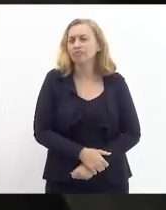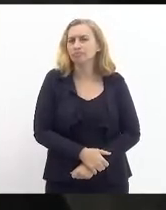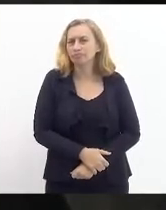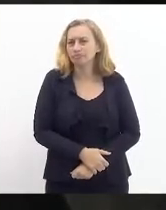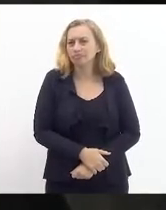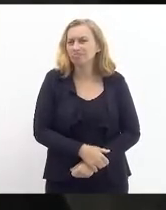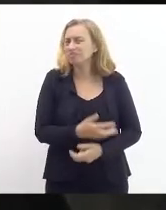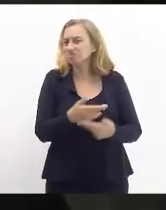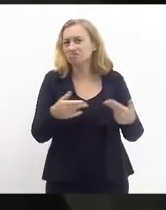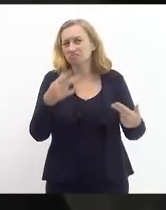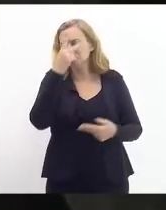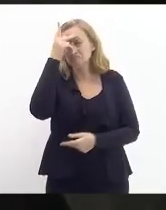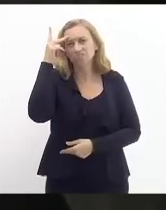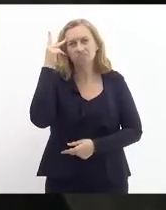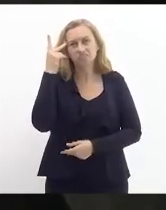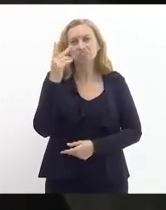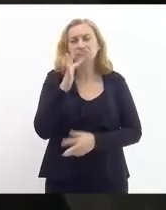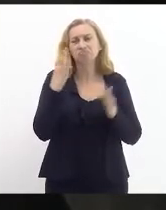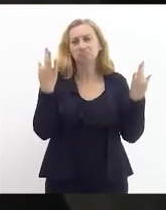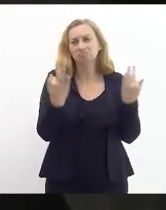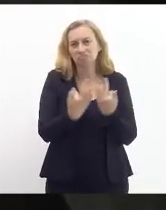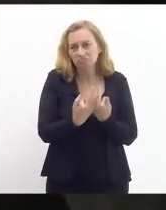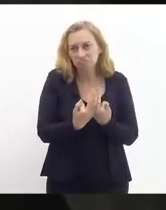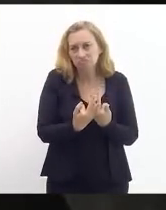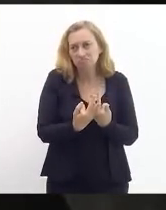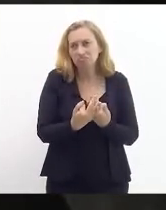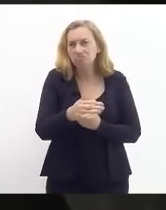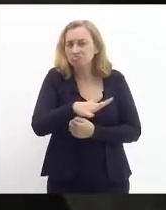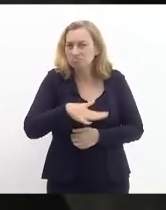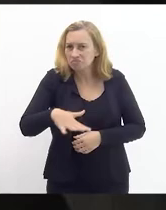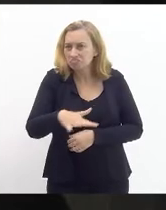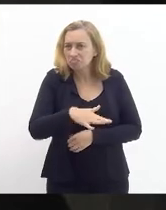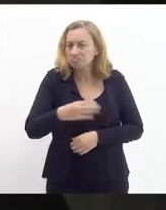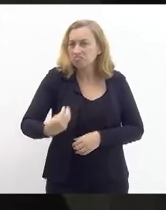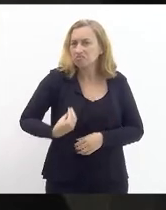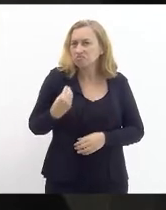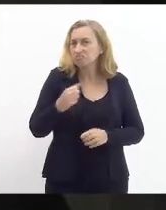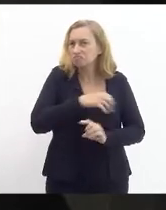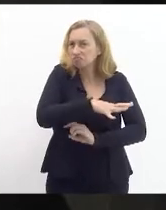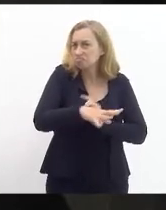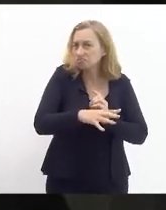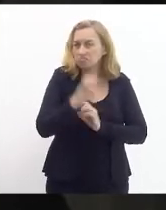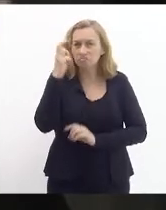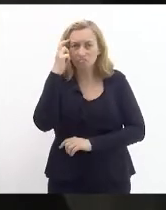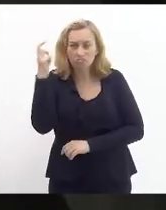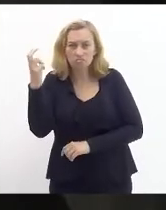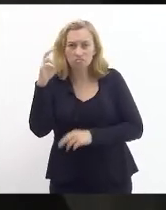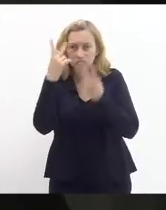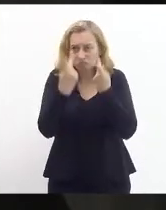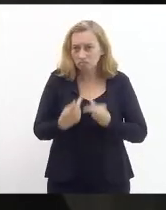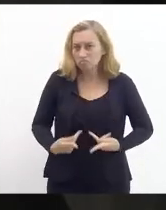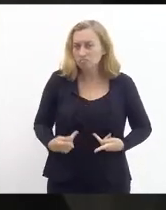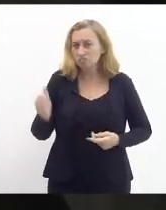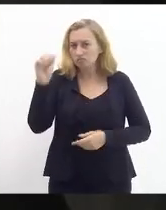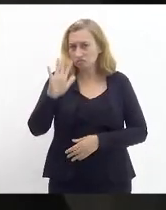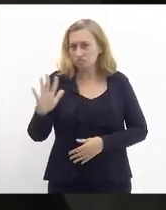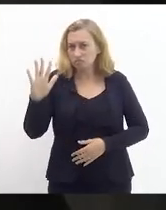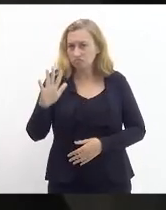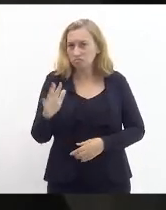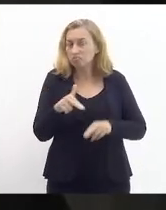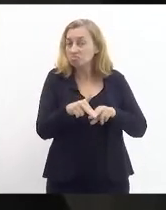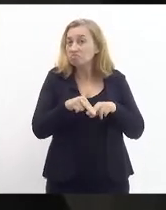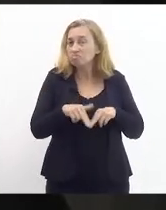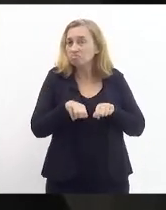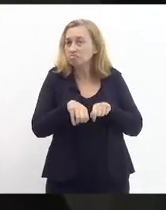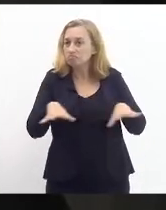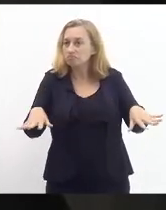e para muita gente para muitas famílias para muitas áreas da vida social da vida cultural da vida humana como um todo por causa